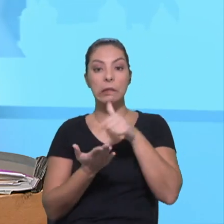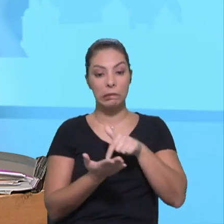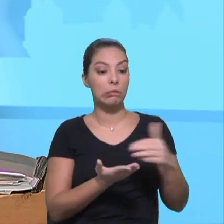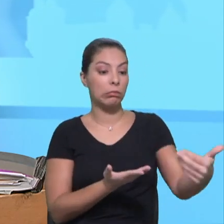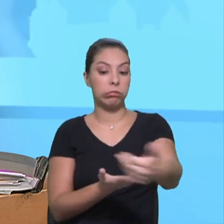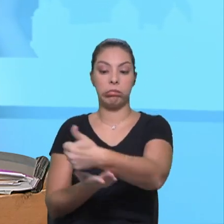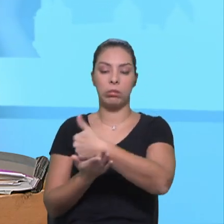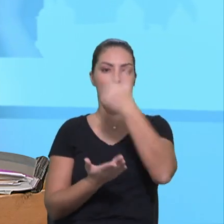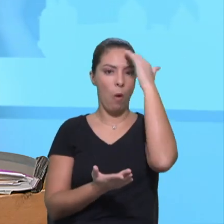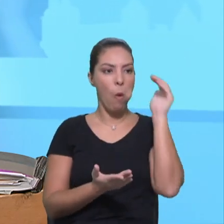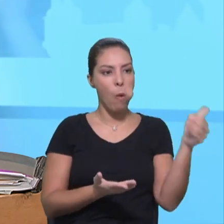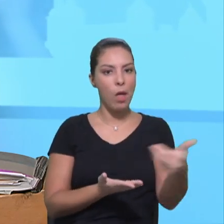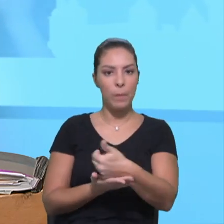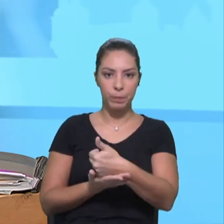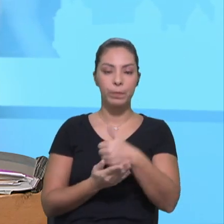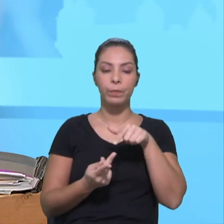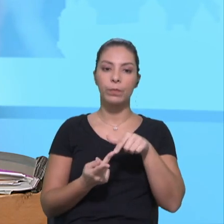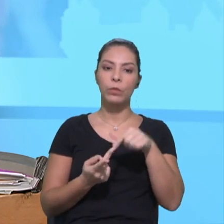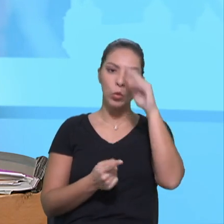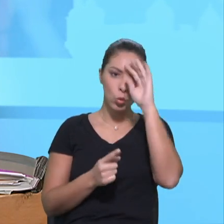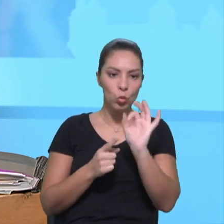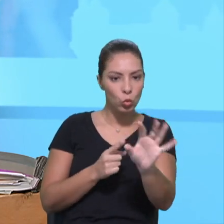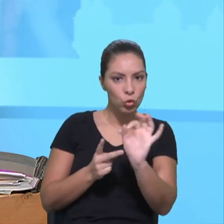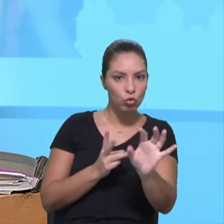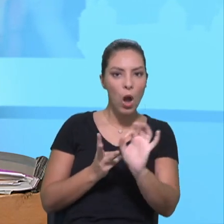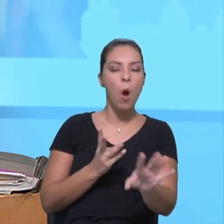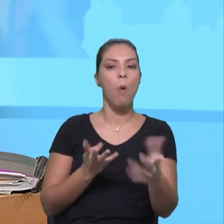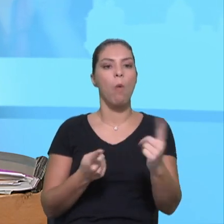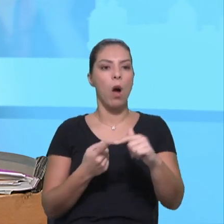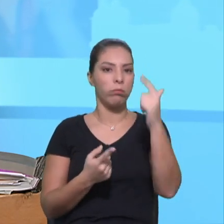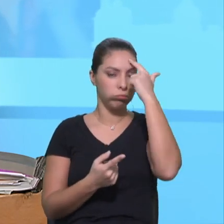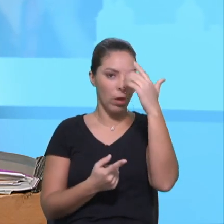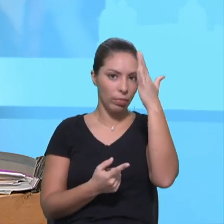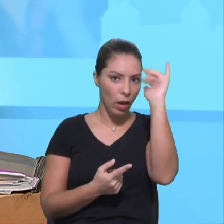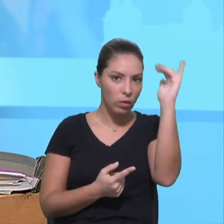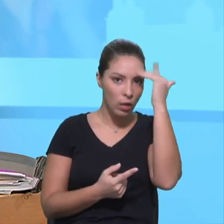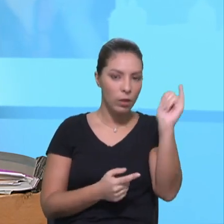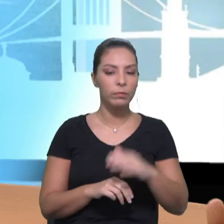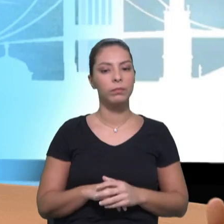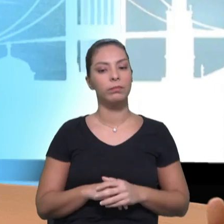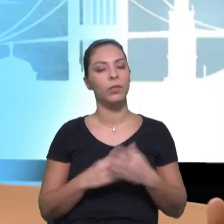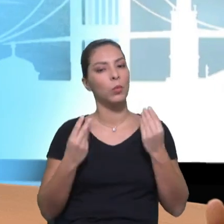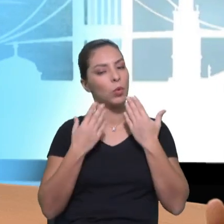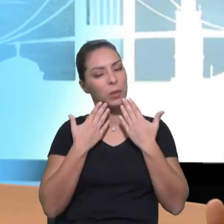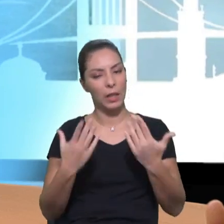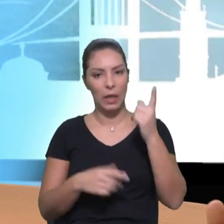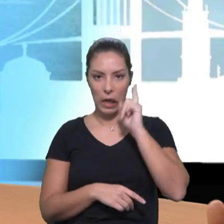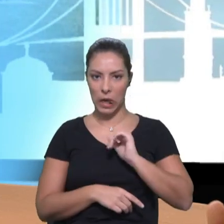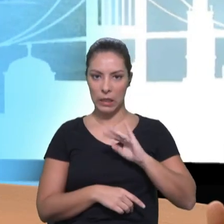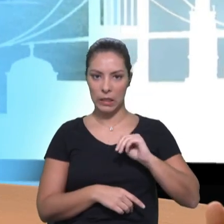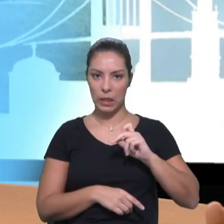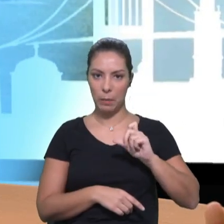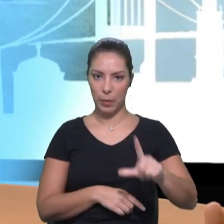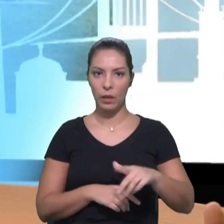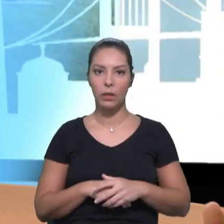novas ideias, para que possamos caminhar neste percurso formativo. Muito bem. Isabel, muito obrigada por ter estado a dar-nos conta